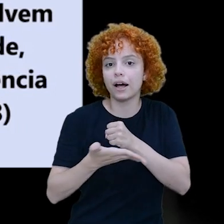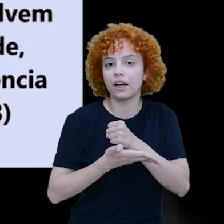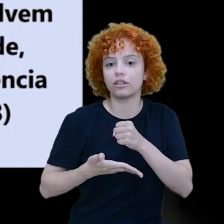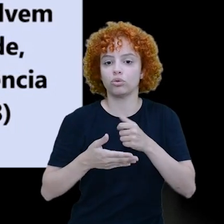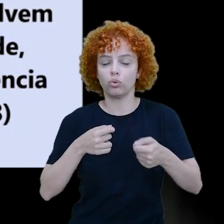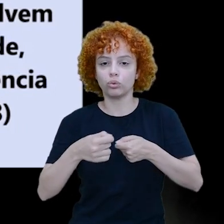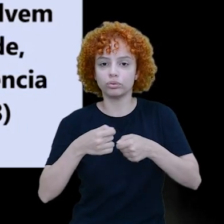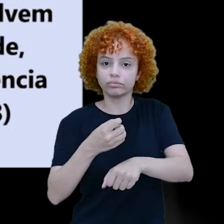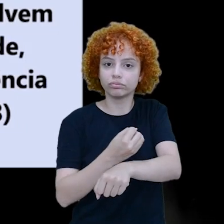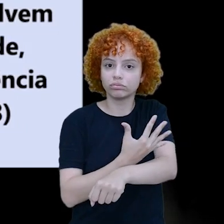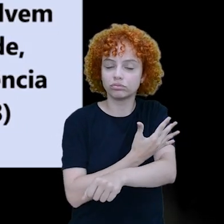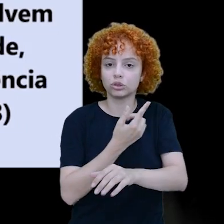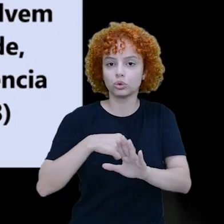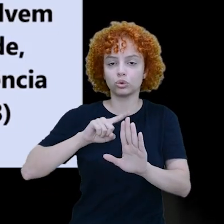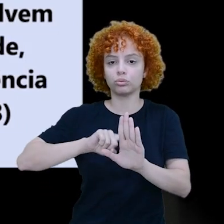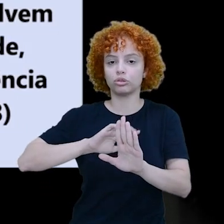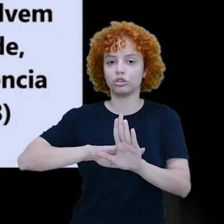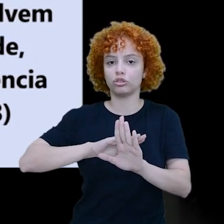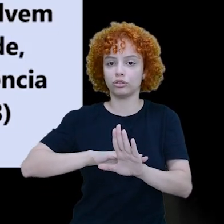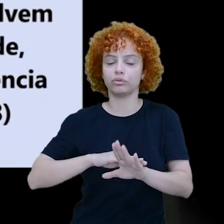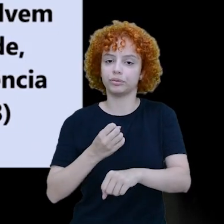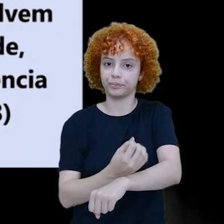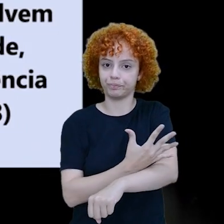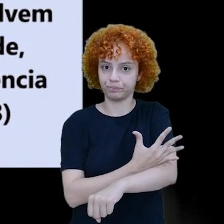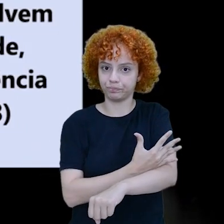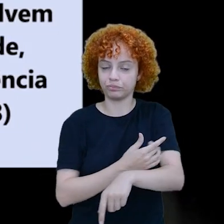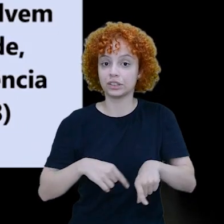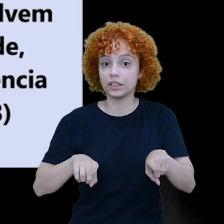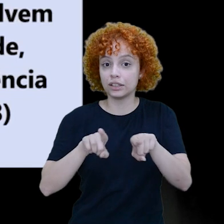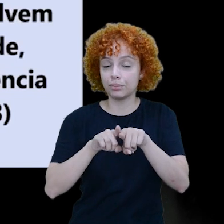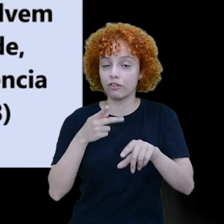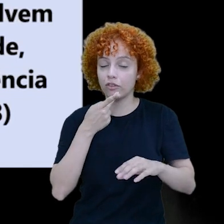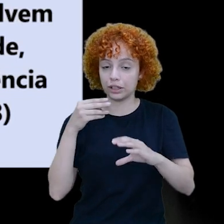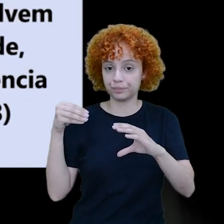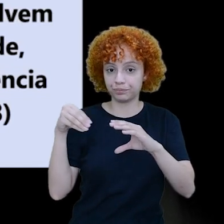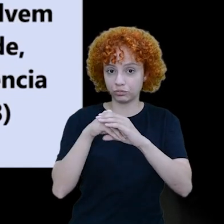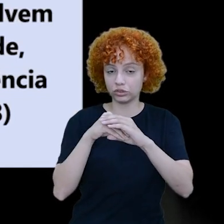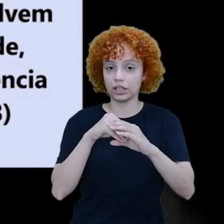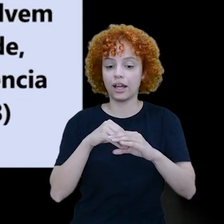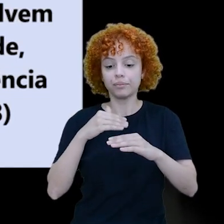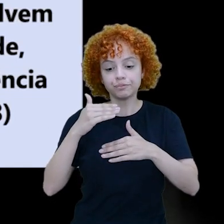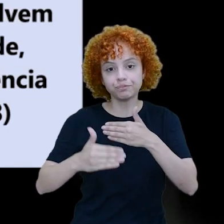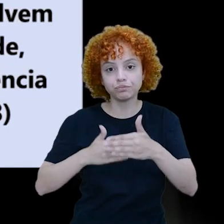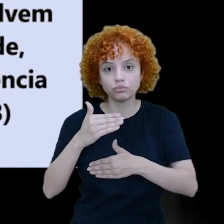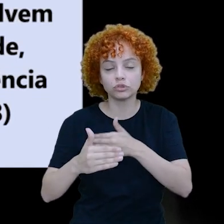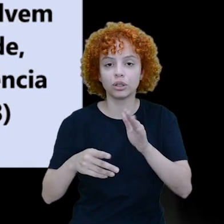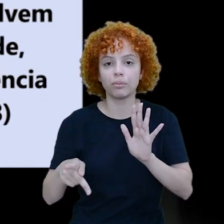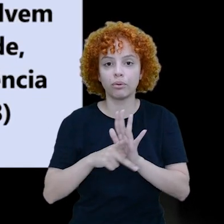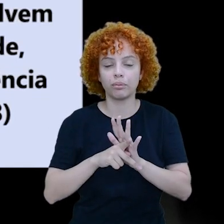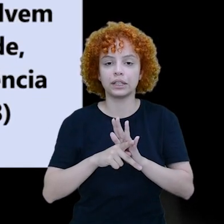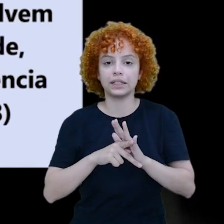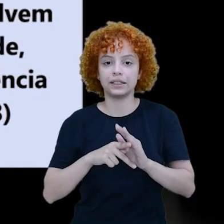para os sentimentos subjetivos das emoções. E ele ainda afirma que a ínsula está envolvida em